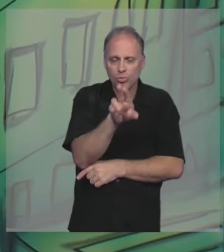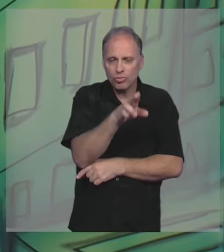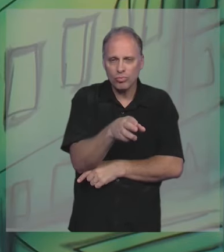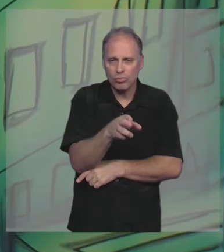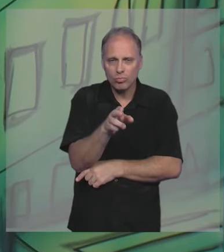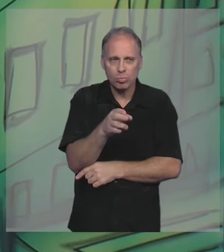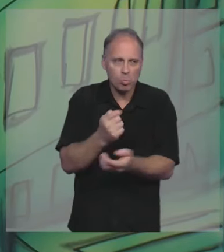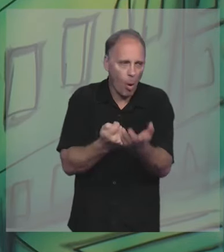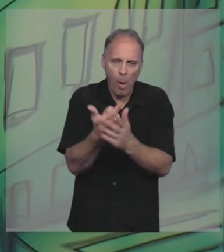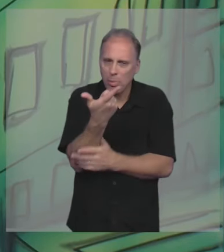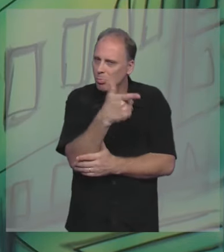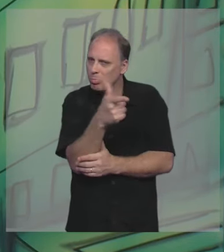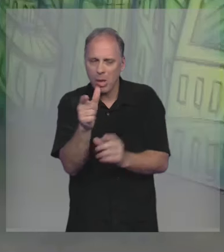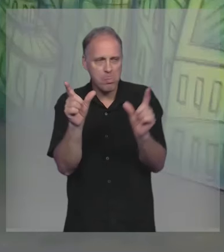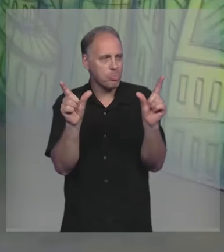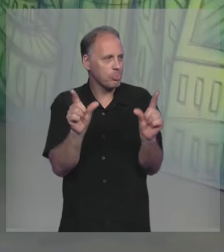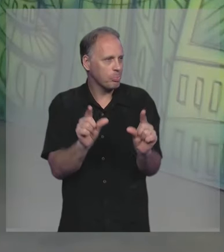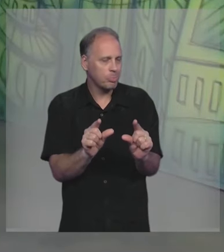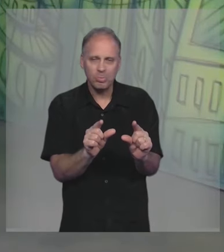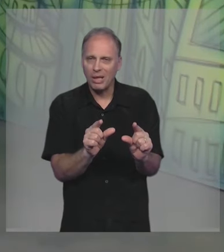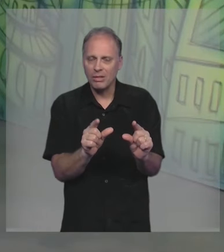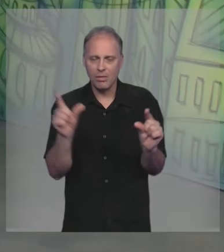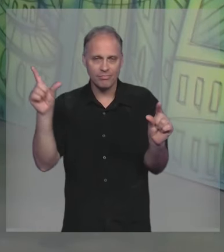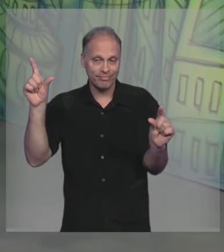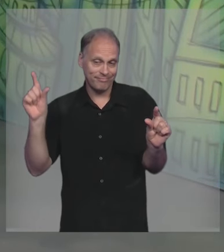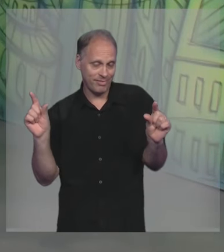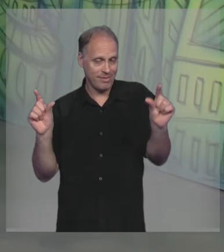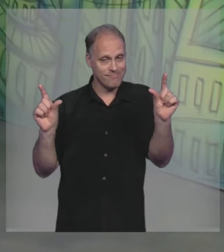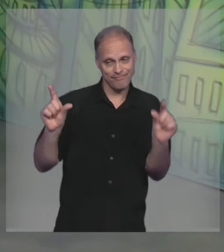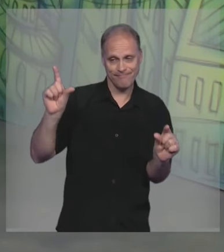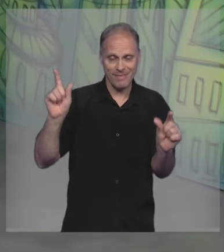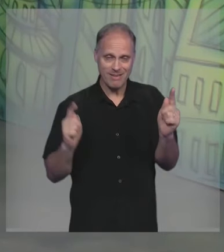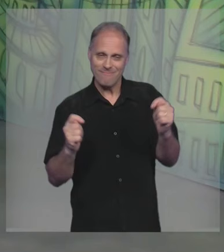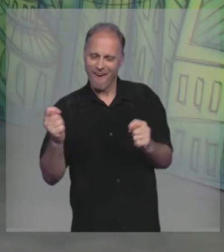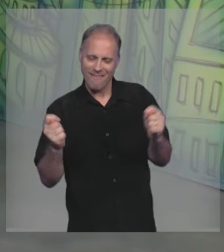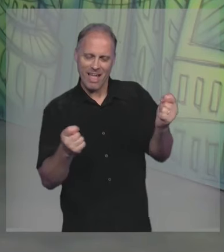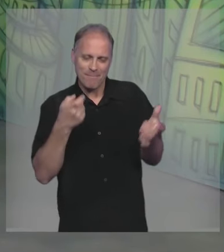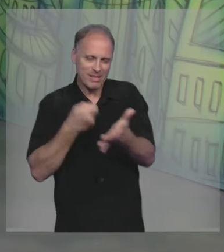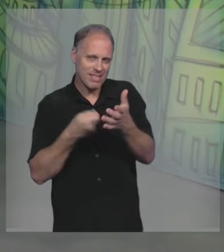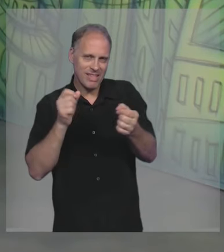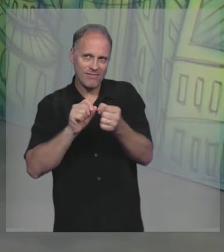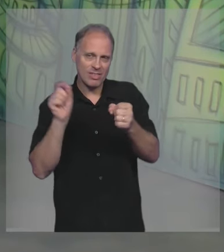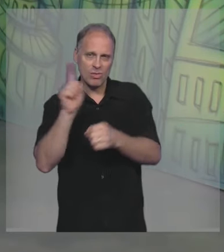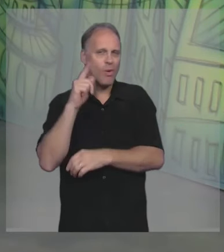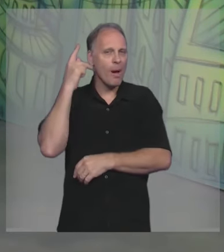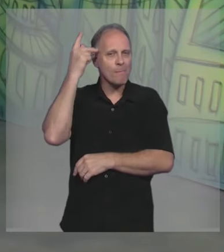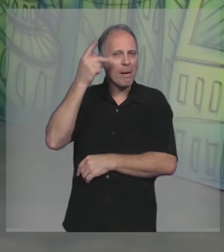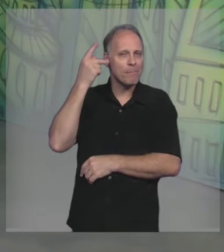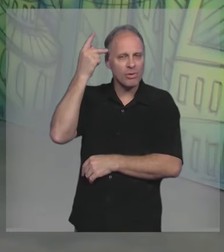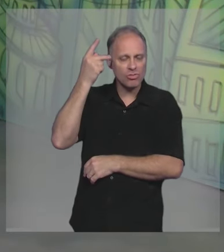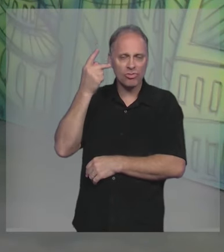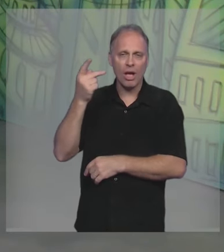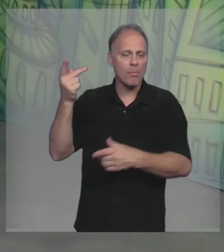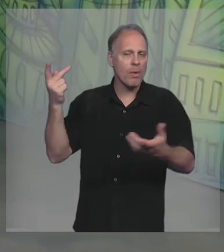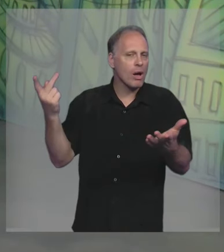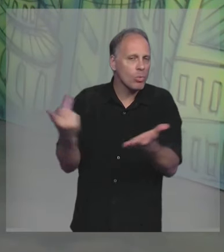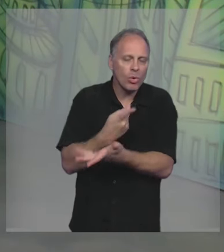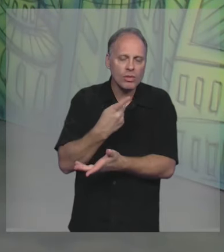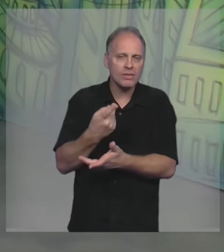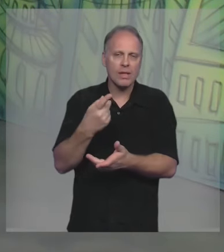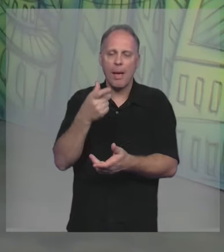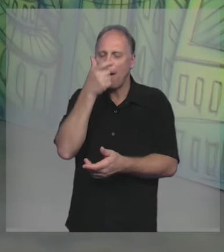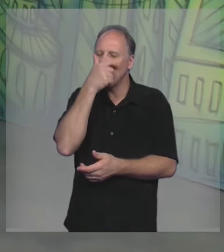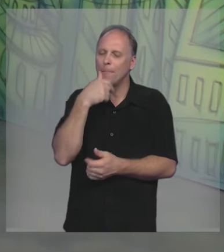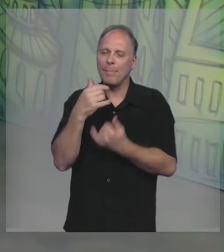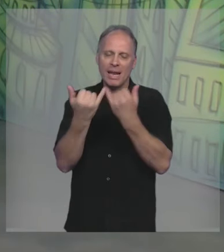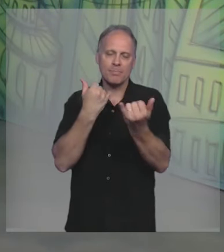também. Também não tem consumo, exatamente. Ela vai reduzindo exatamente para tentar não é uma política, é uma consequência.